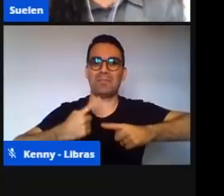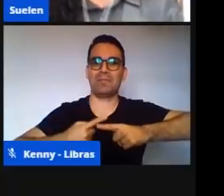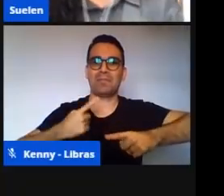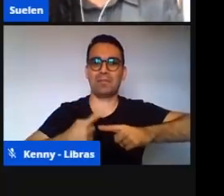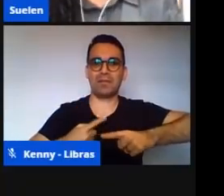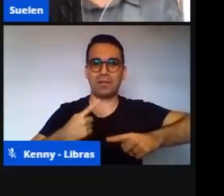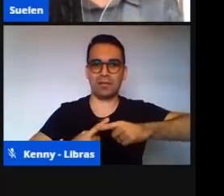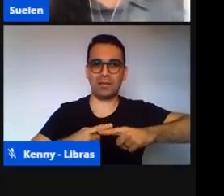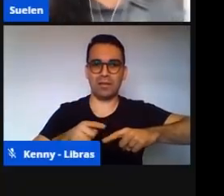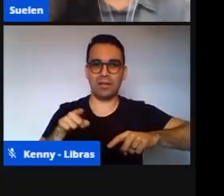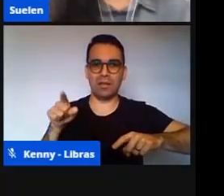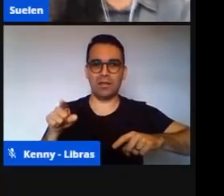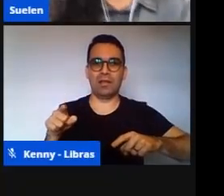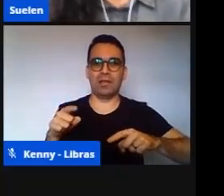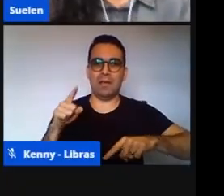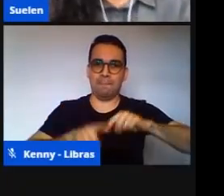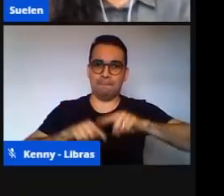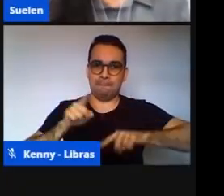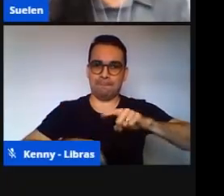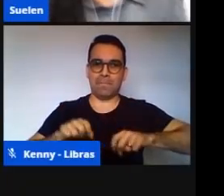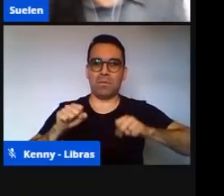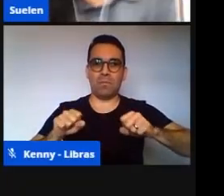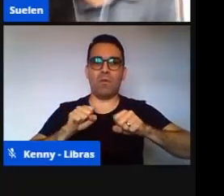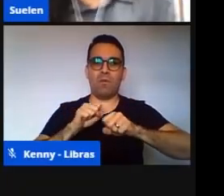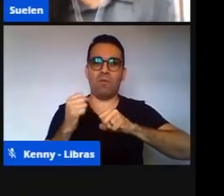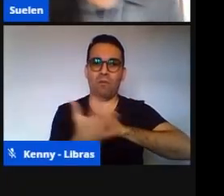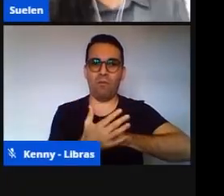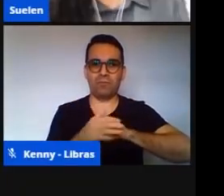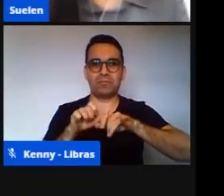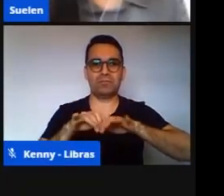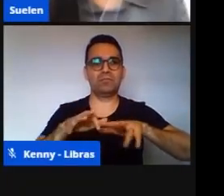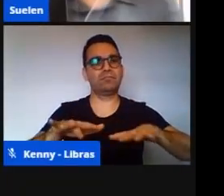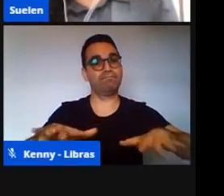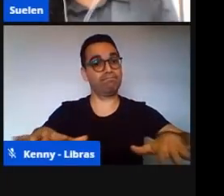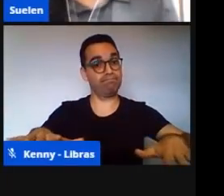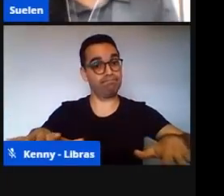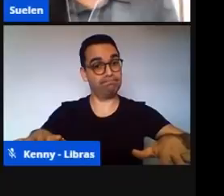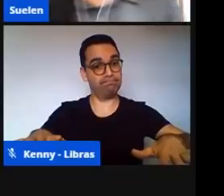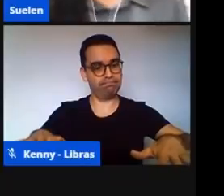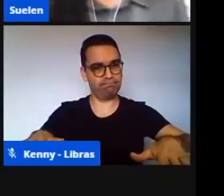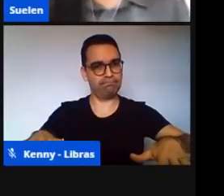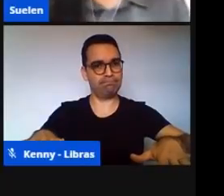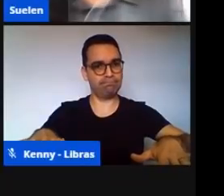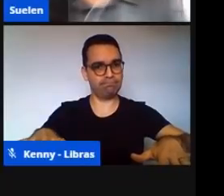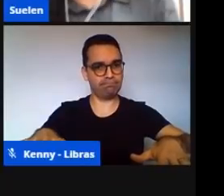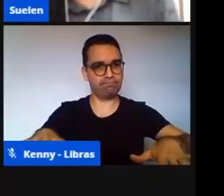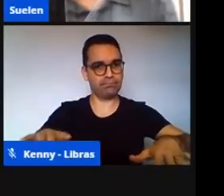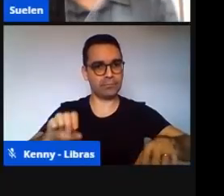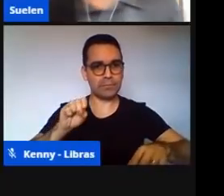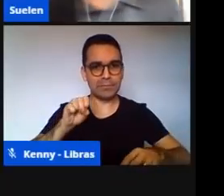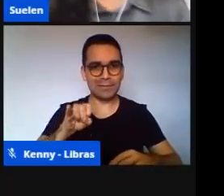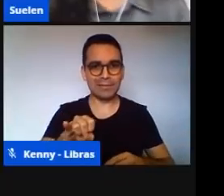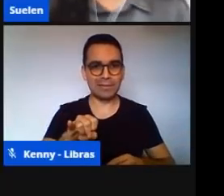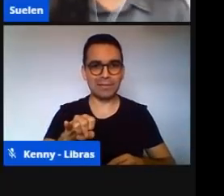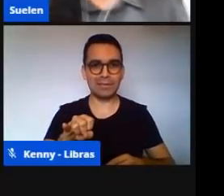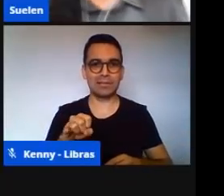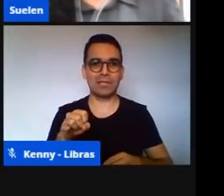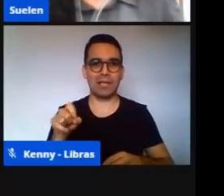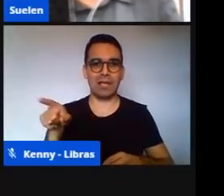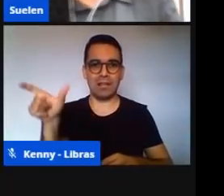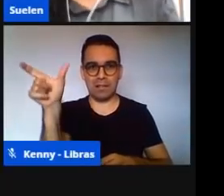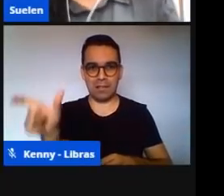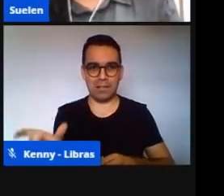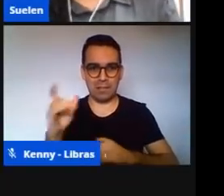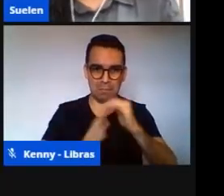que o manipulador, se ele errar, se ele pecar em alguma etapa, não utilizar adequadamente a máscara,